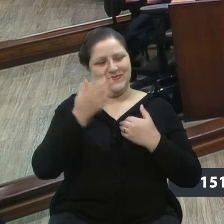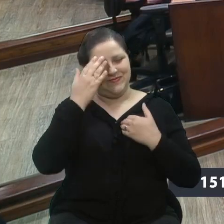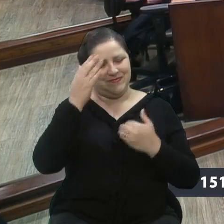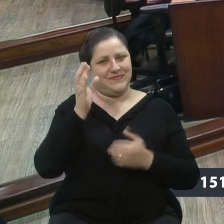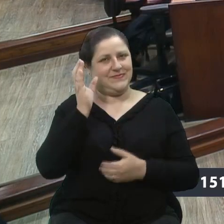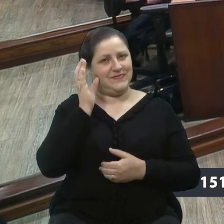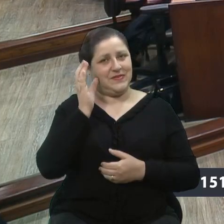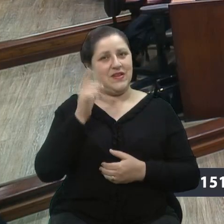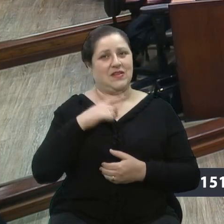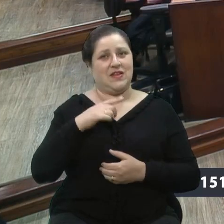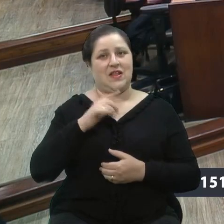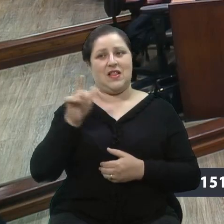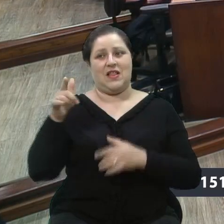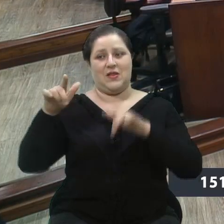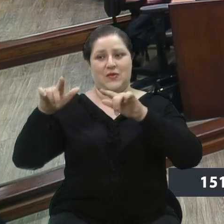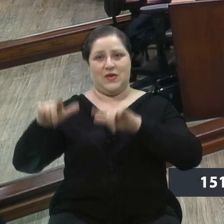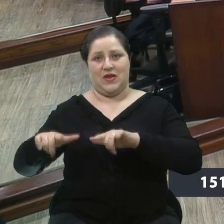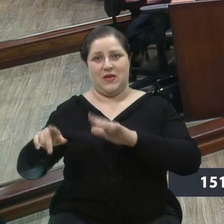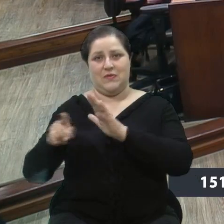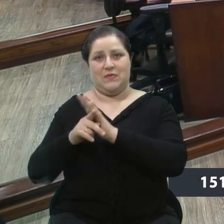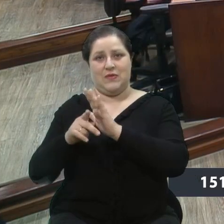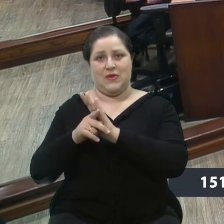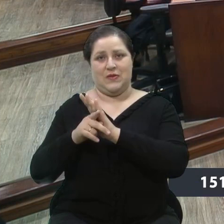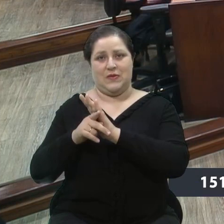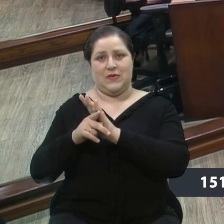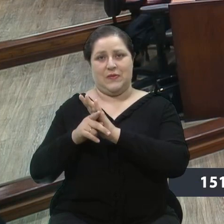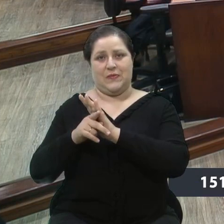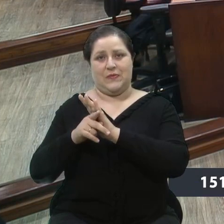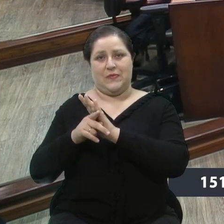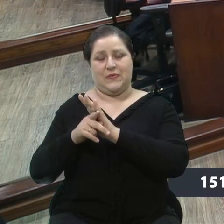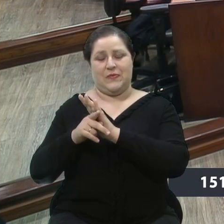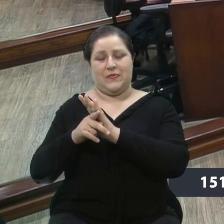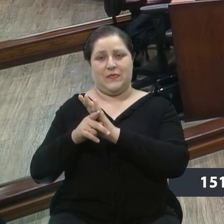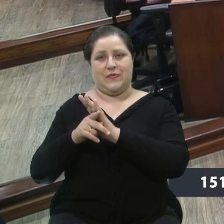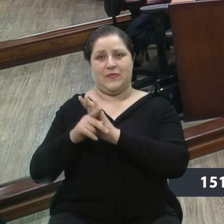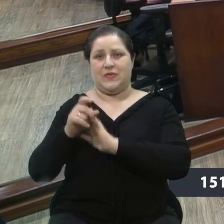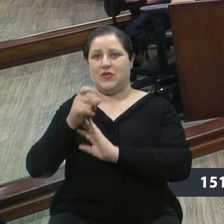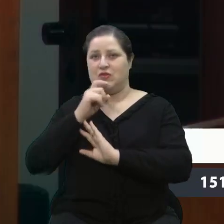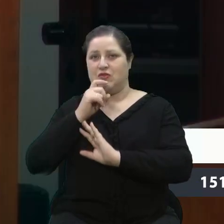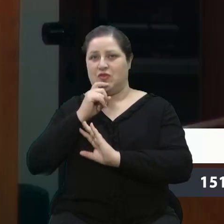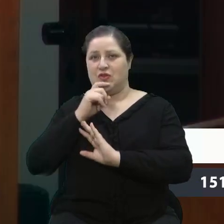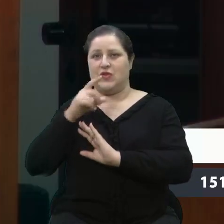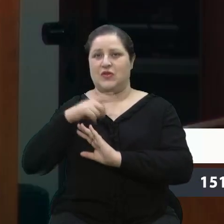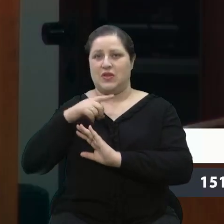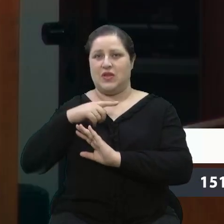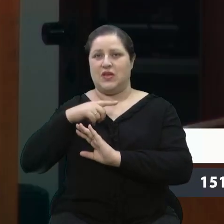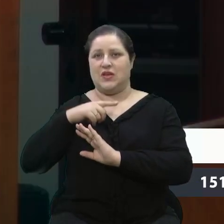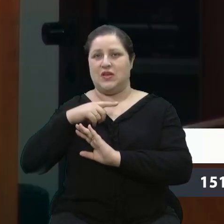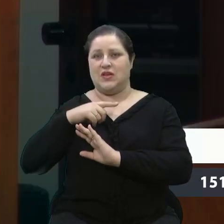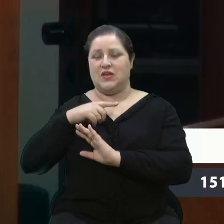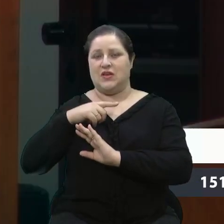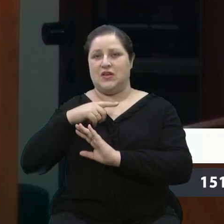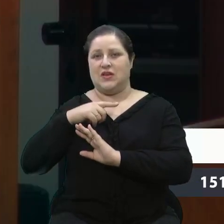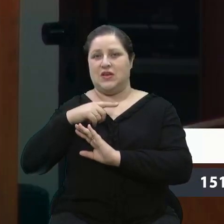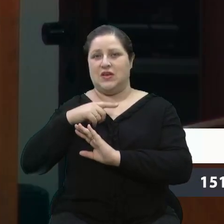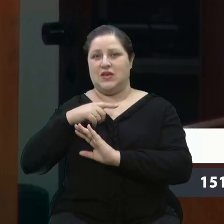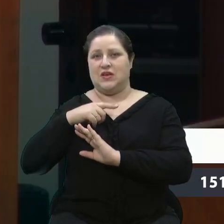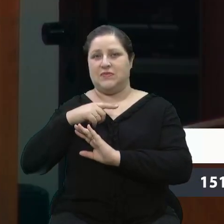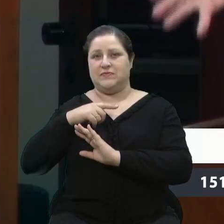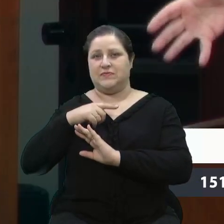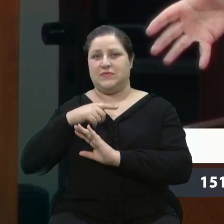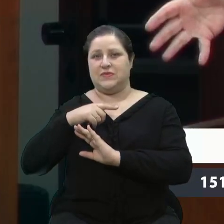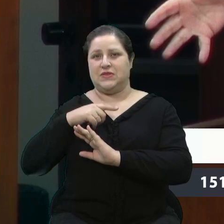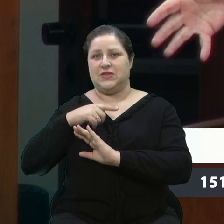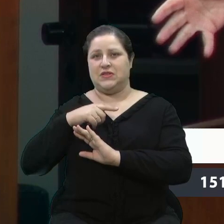na Arena Ice, da prática do curling. Eu pratiquei curling e meu filho praticou a patinação no gelo, e vou te dizer, a criança